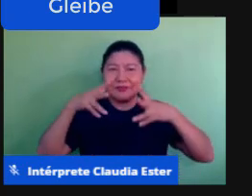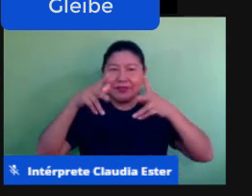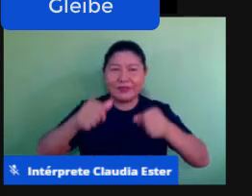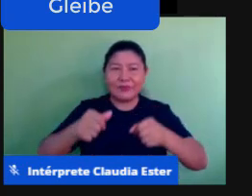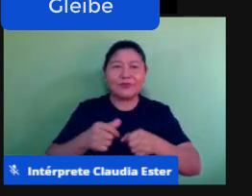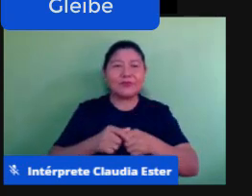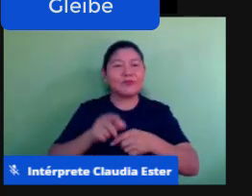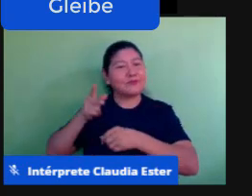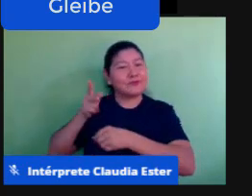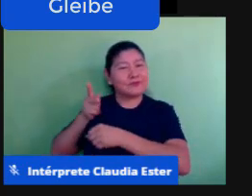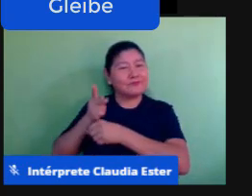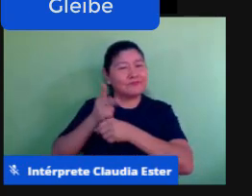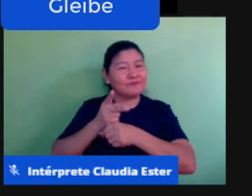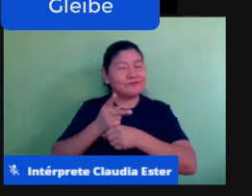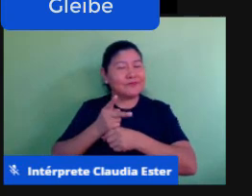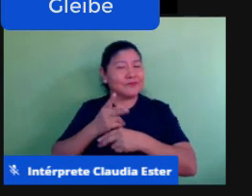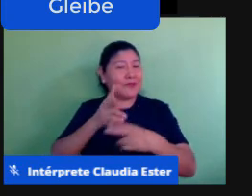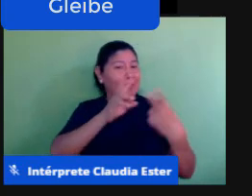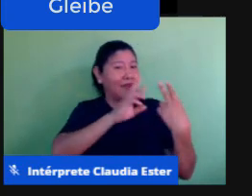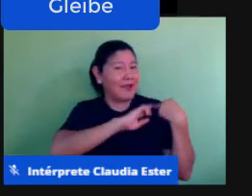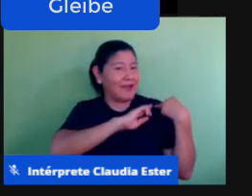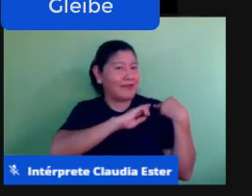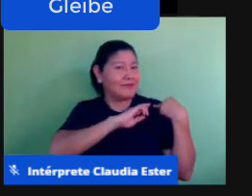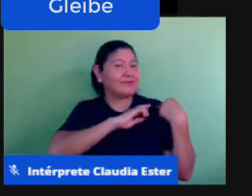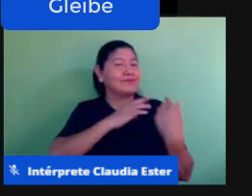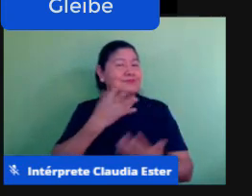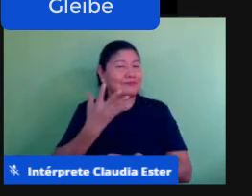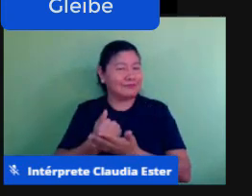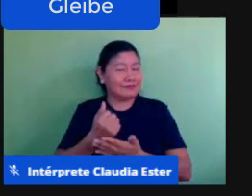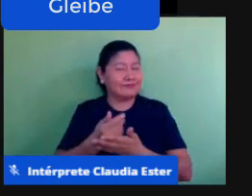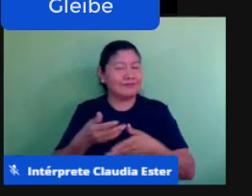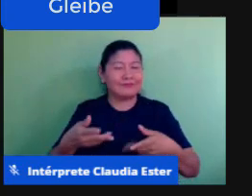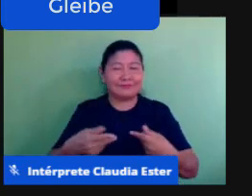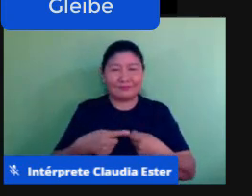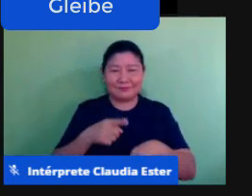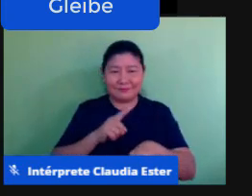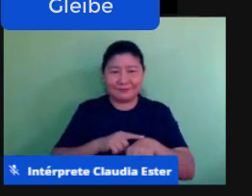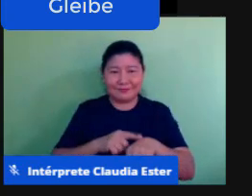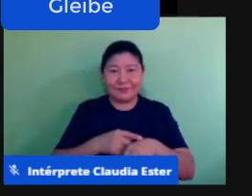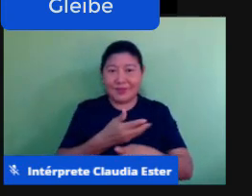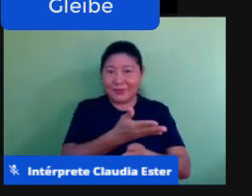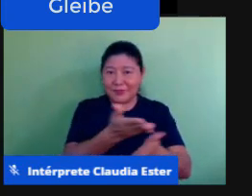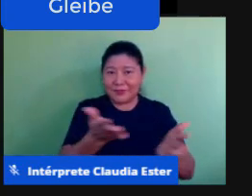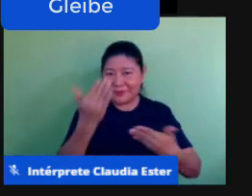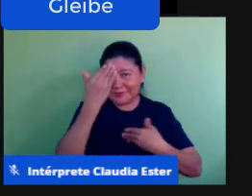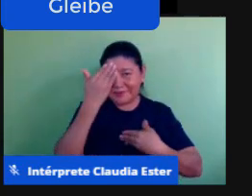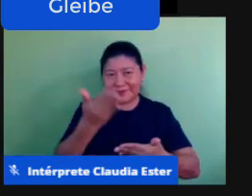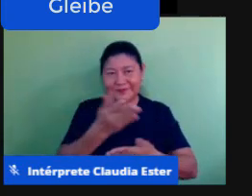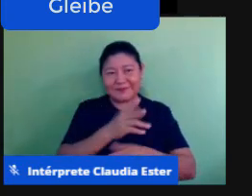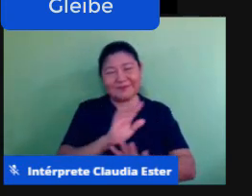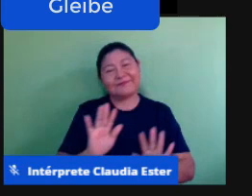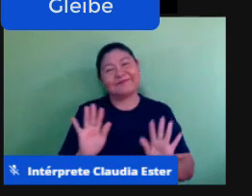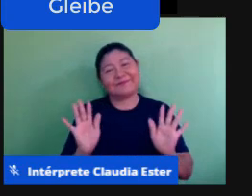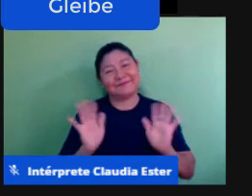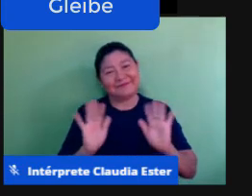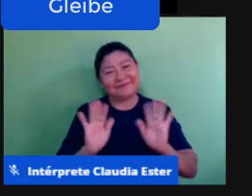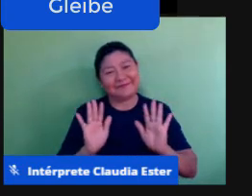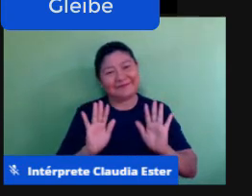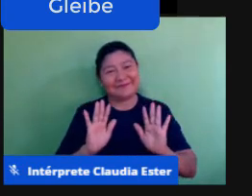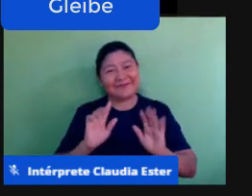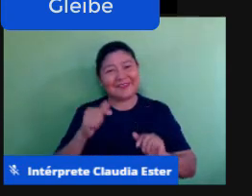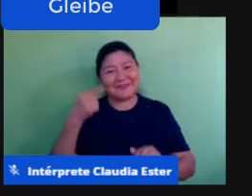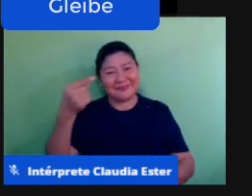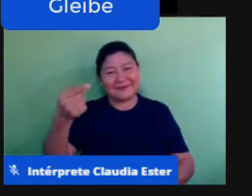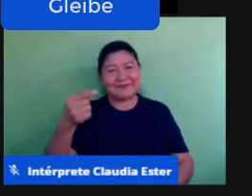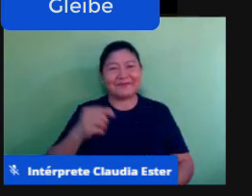das câmeras, tá? E a vocês também, estamos lá no chat. Tchau, tchau, até a próxima.